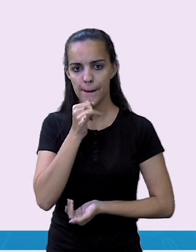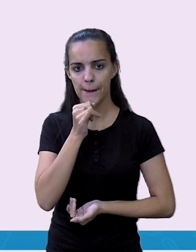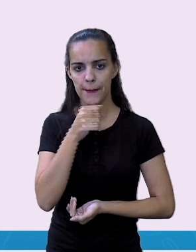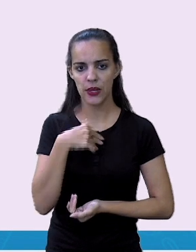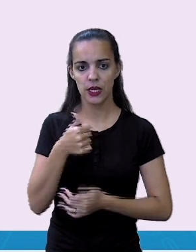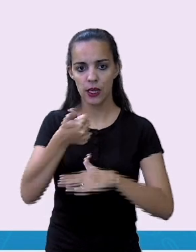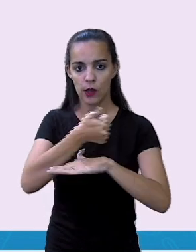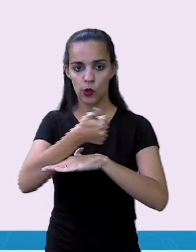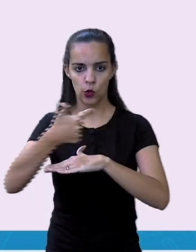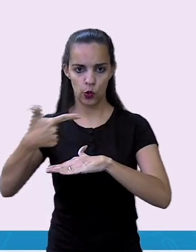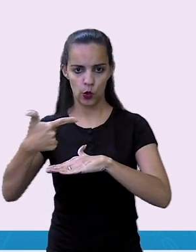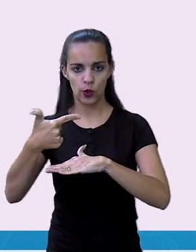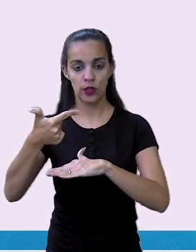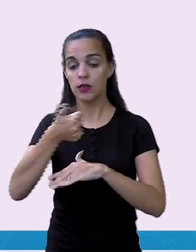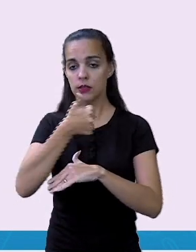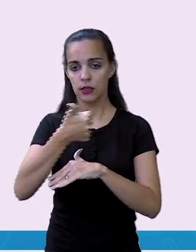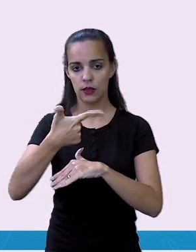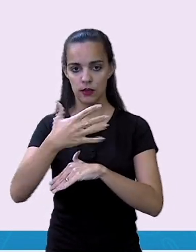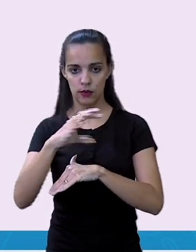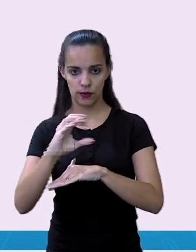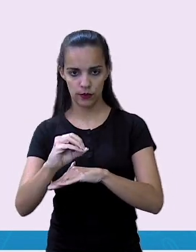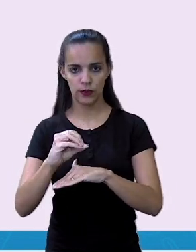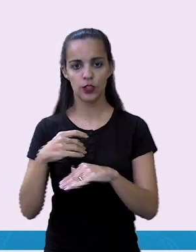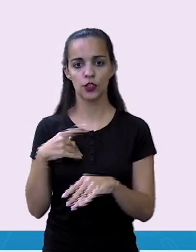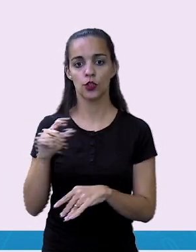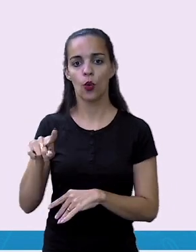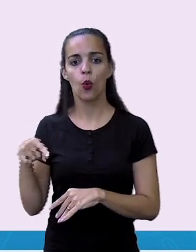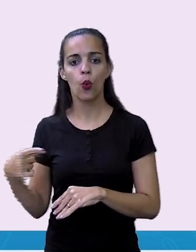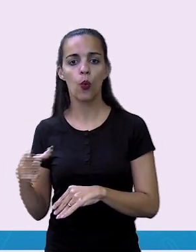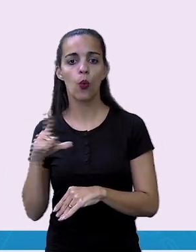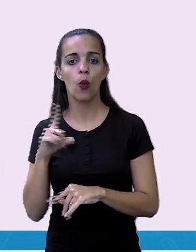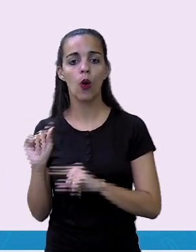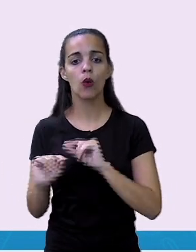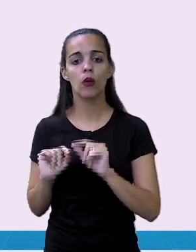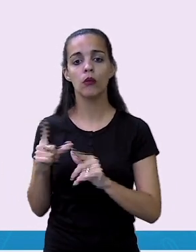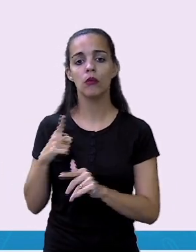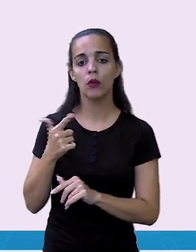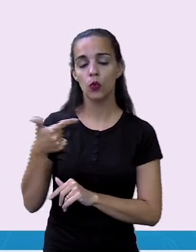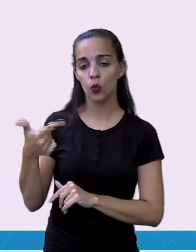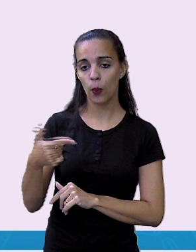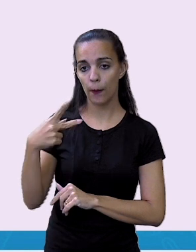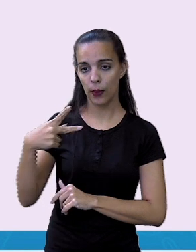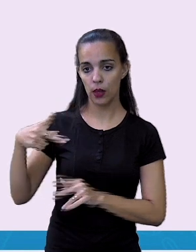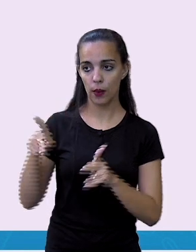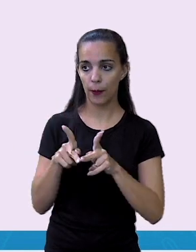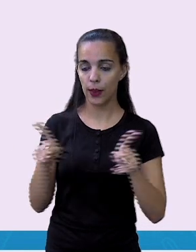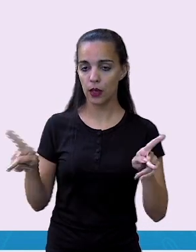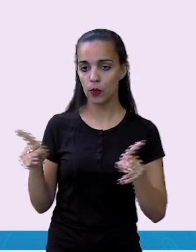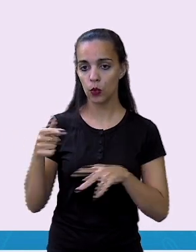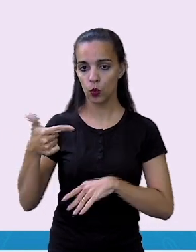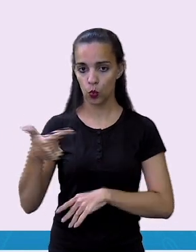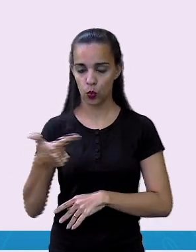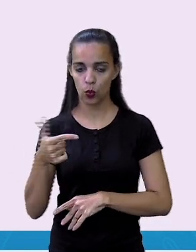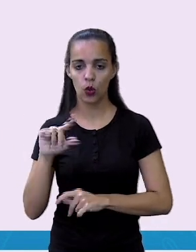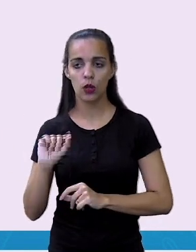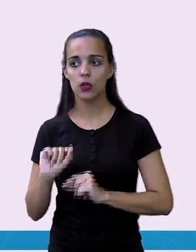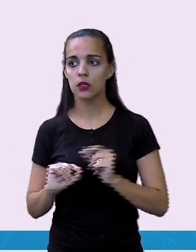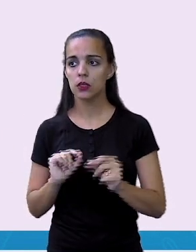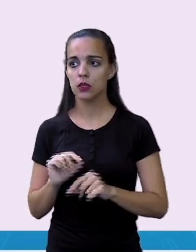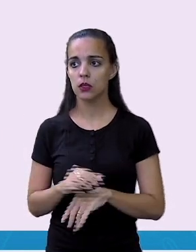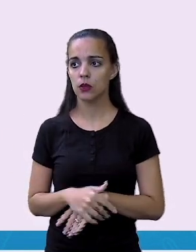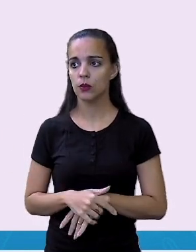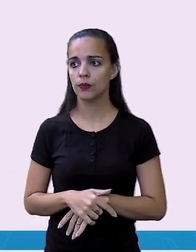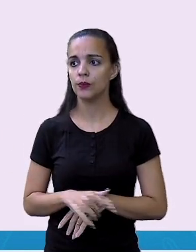20, 120. O perímetro da figura 2 vai ser 6